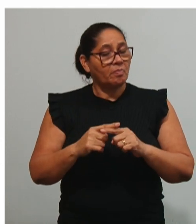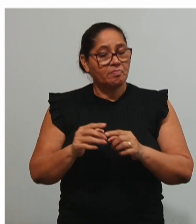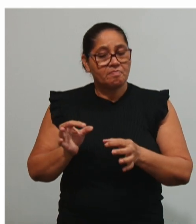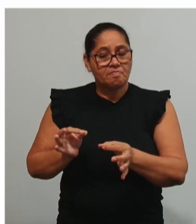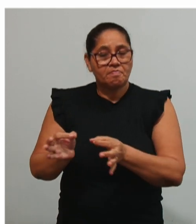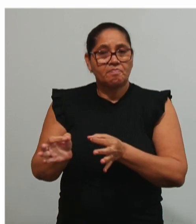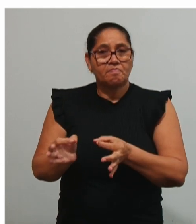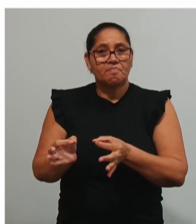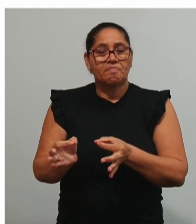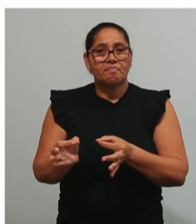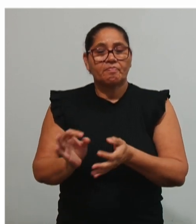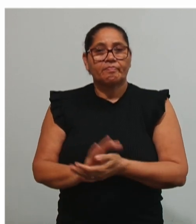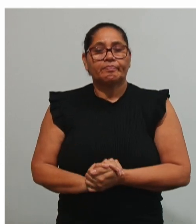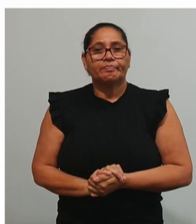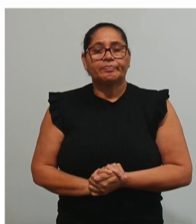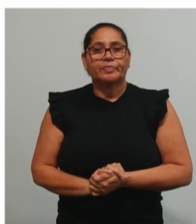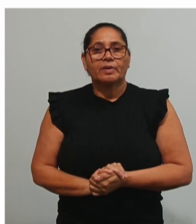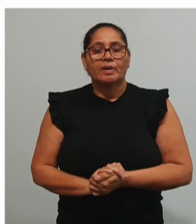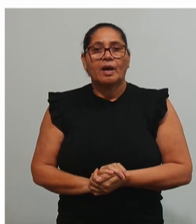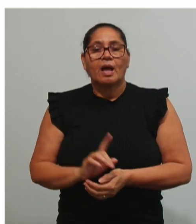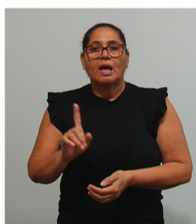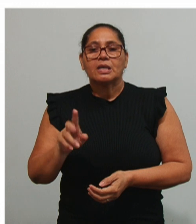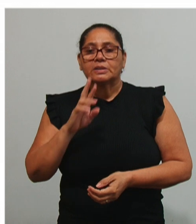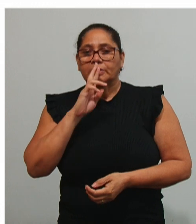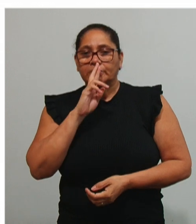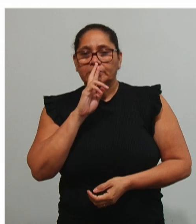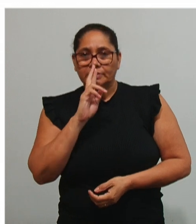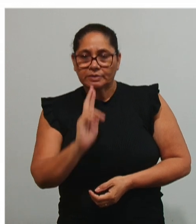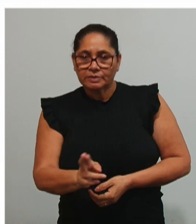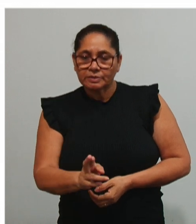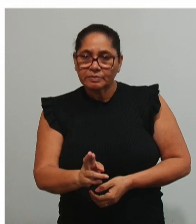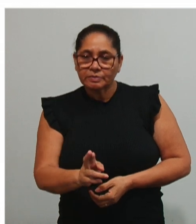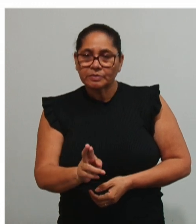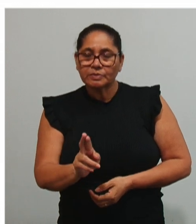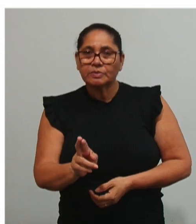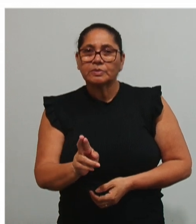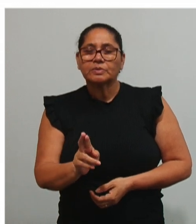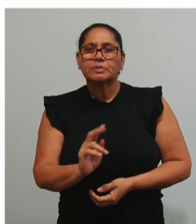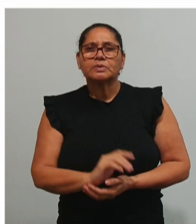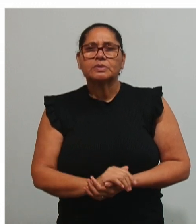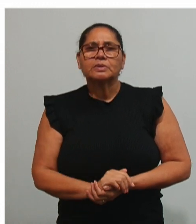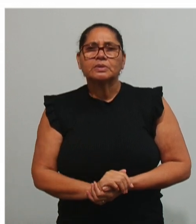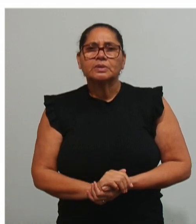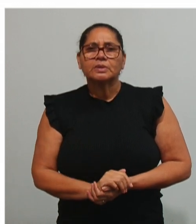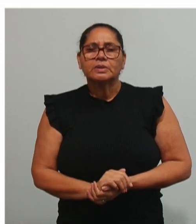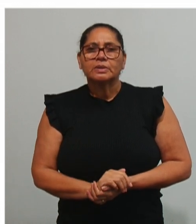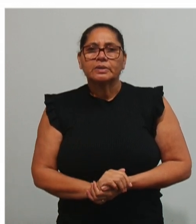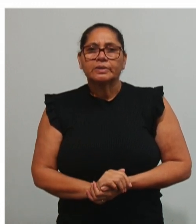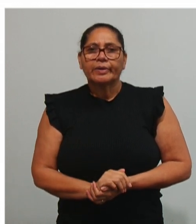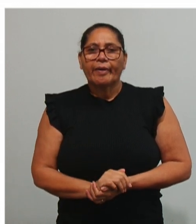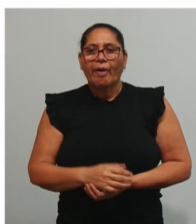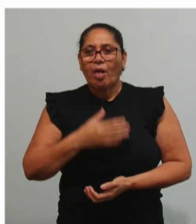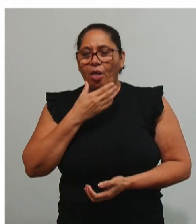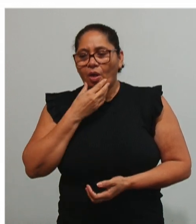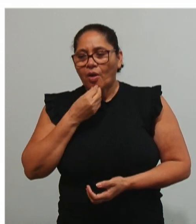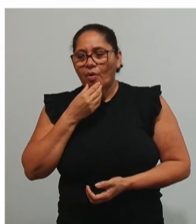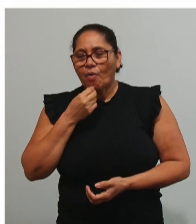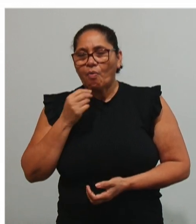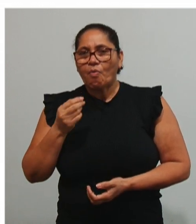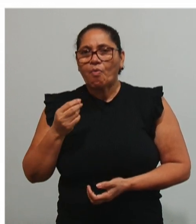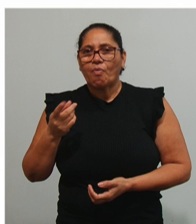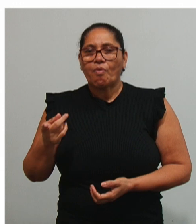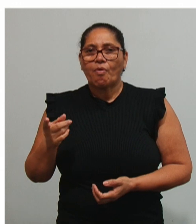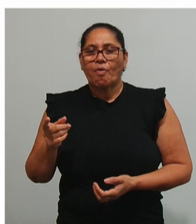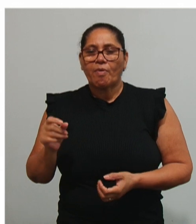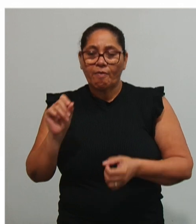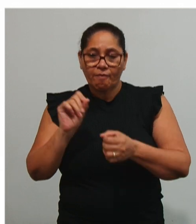né? Essa é a resposta aqui do que Mintzberg questionou, né? Então, graças